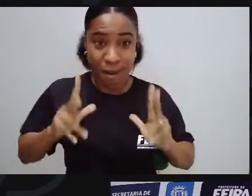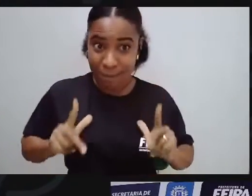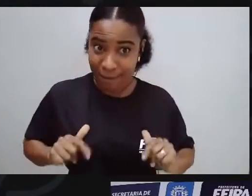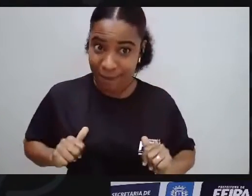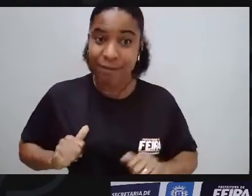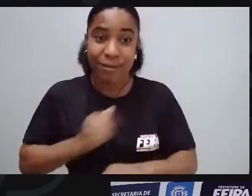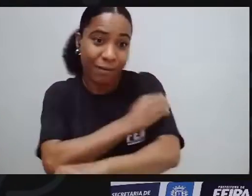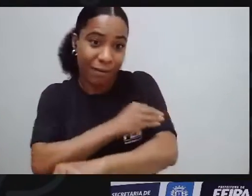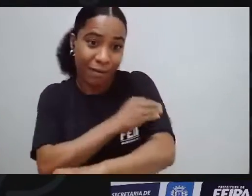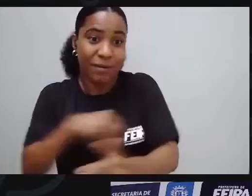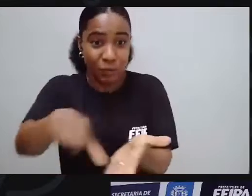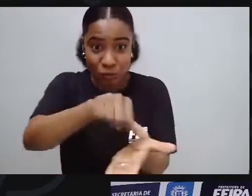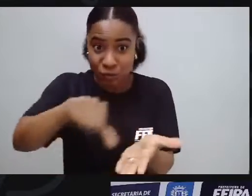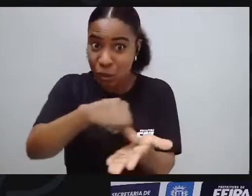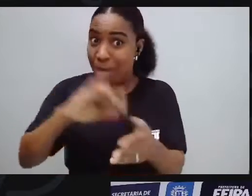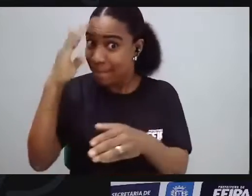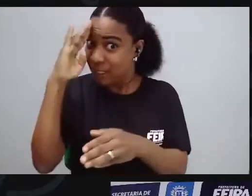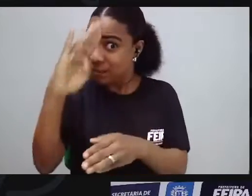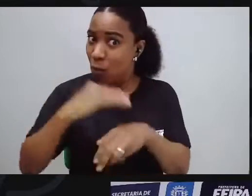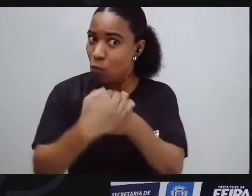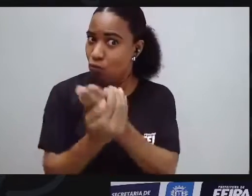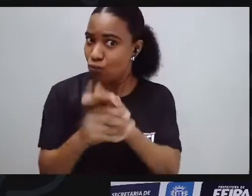mas mais importante ela vai